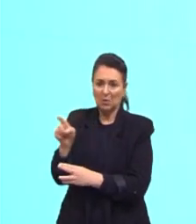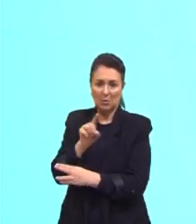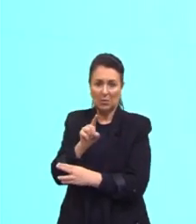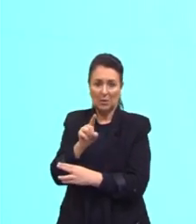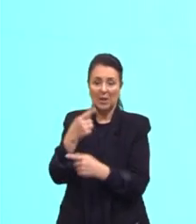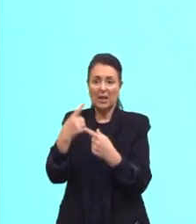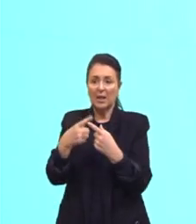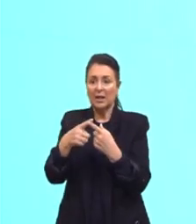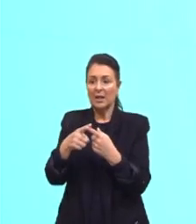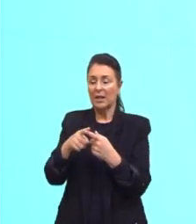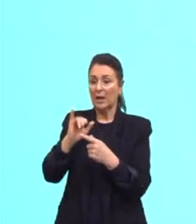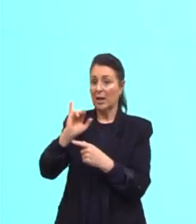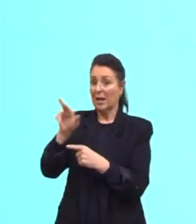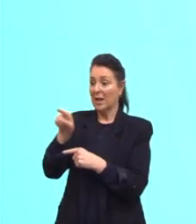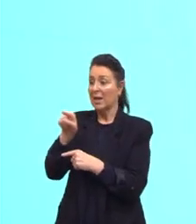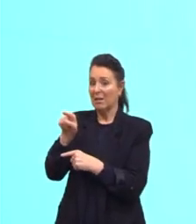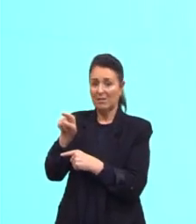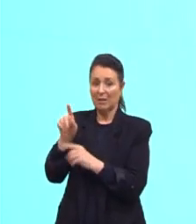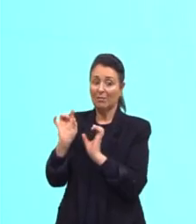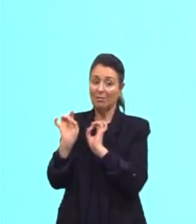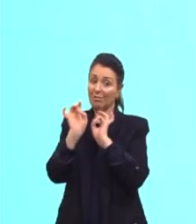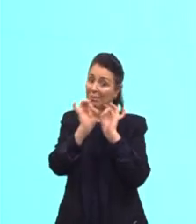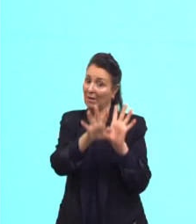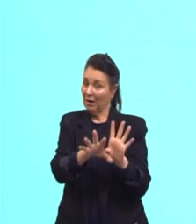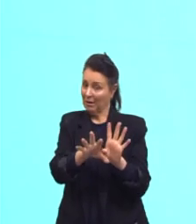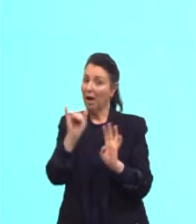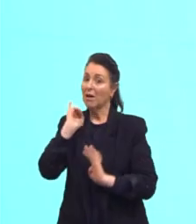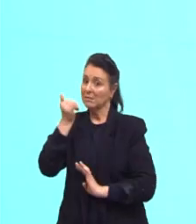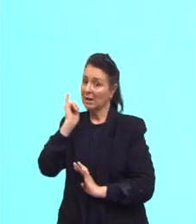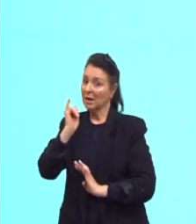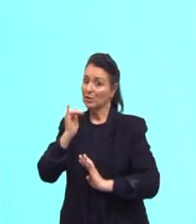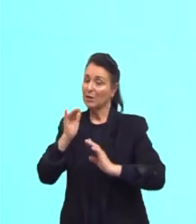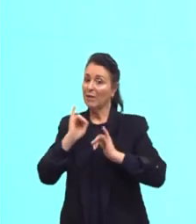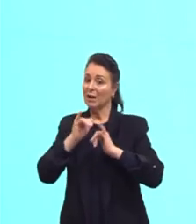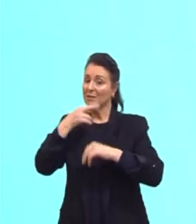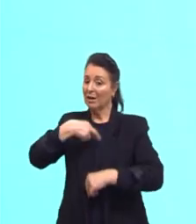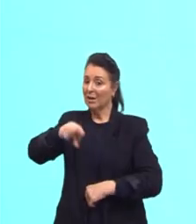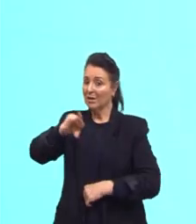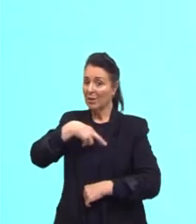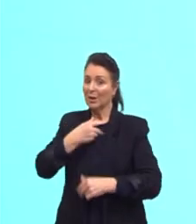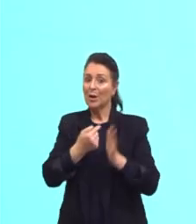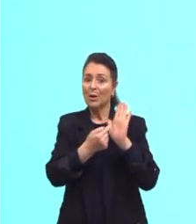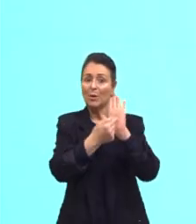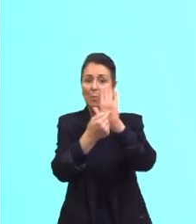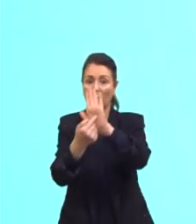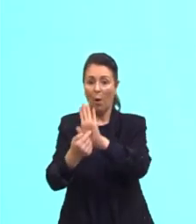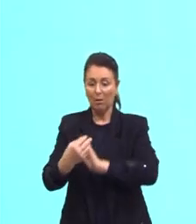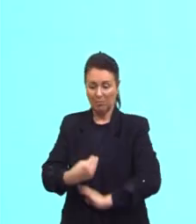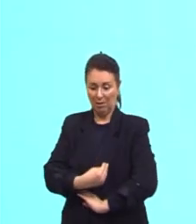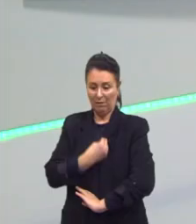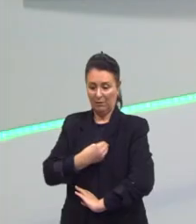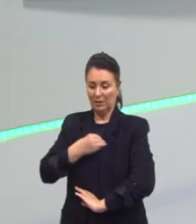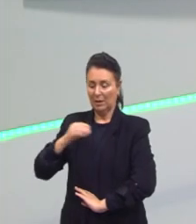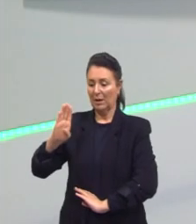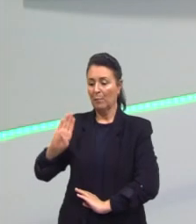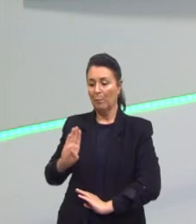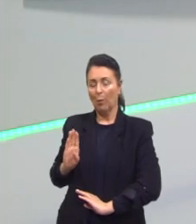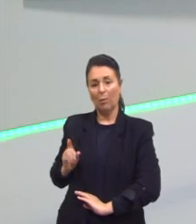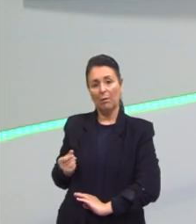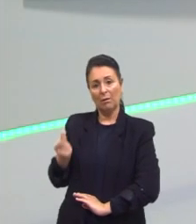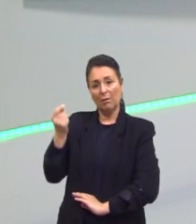larga as narrativas religiosas e começa a retratar então a vida da burguesia na sociedade